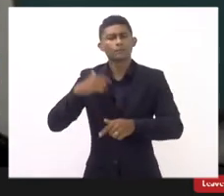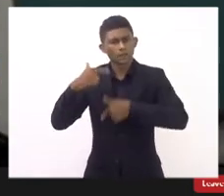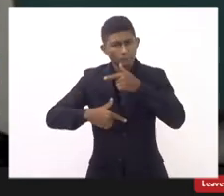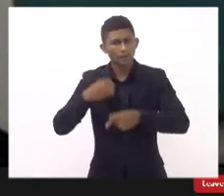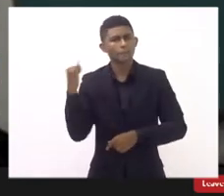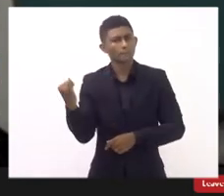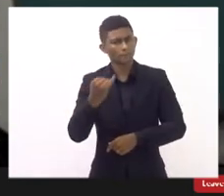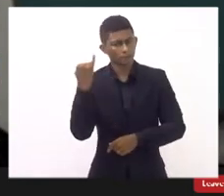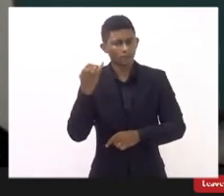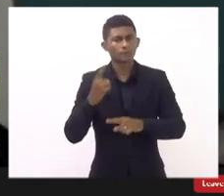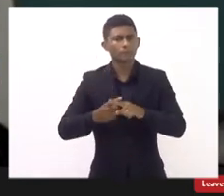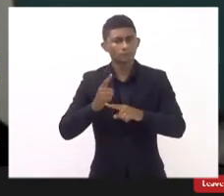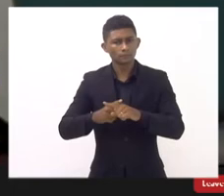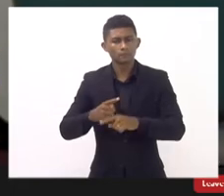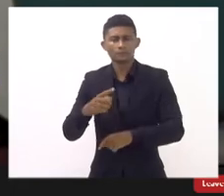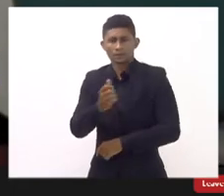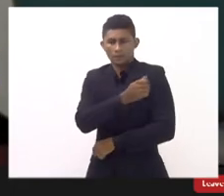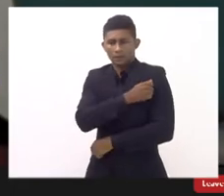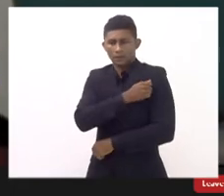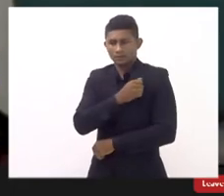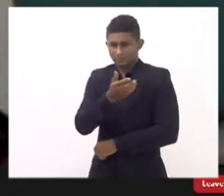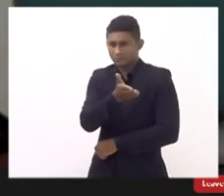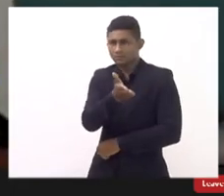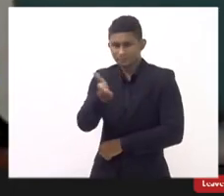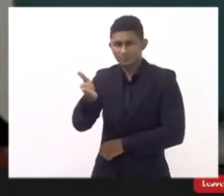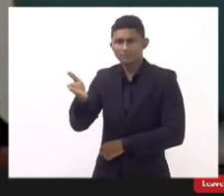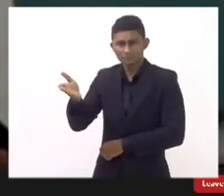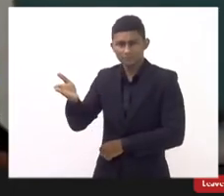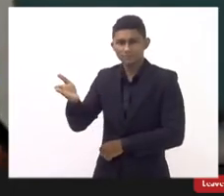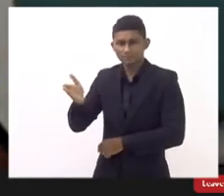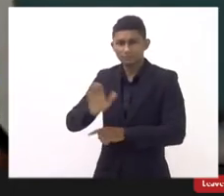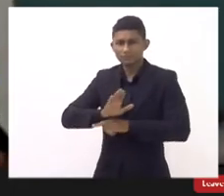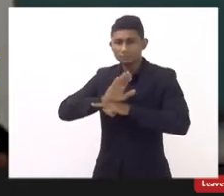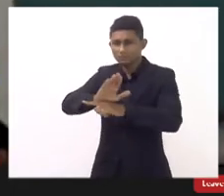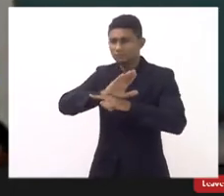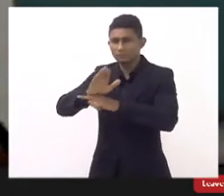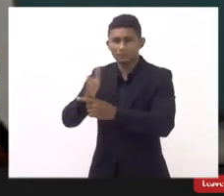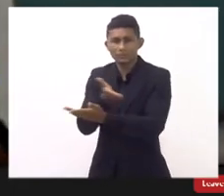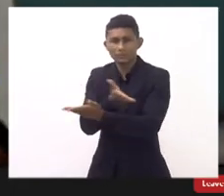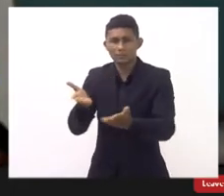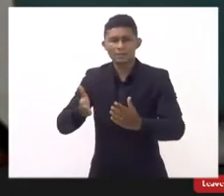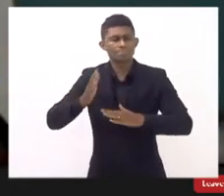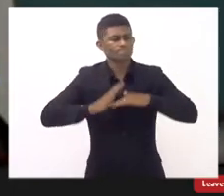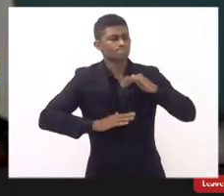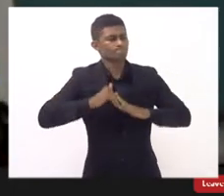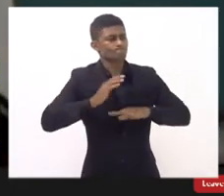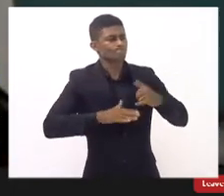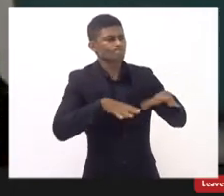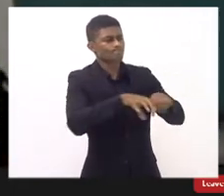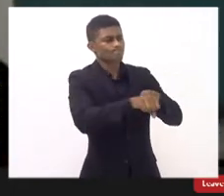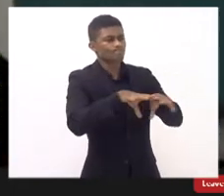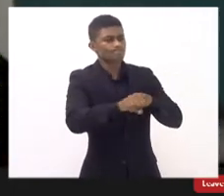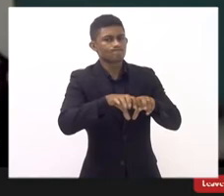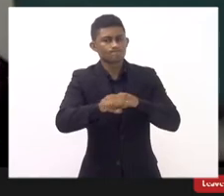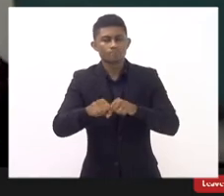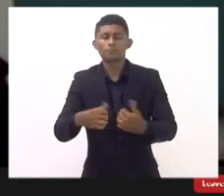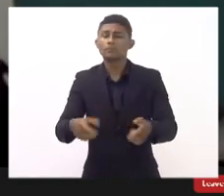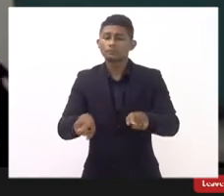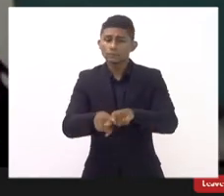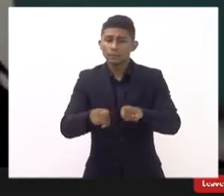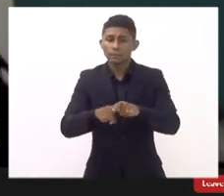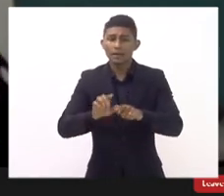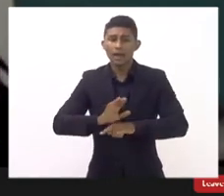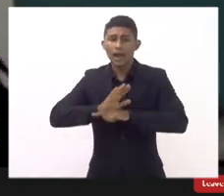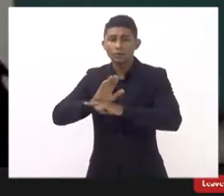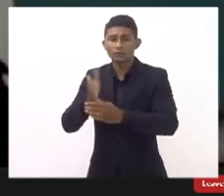não apenas a essa melhoria, né, da qualidade de força de trabalho para o nosso Estado, mas também de uma melhoria de renda